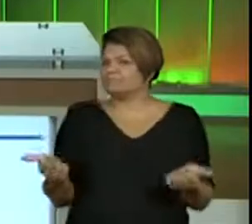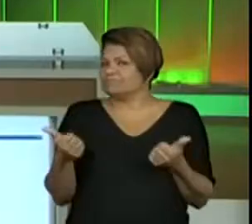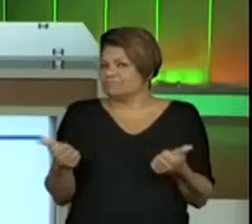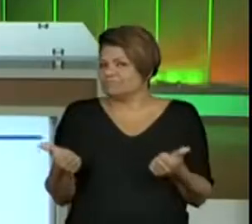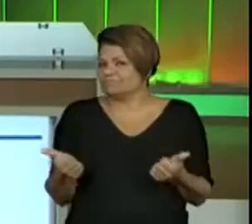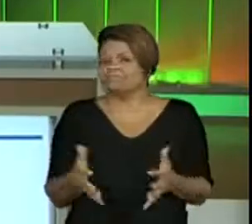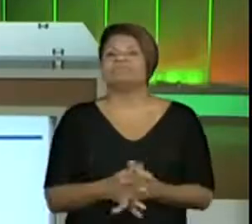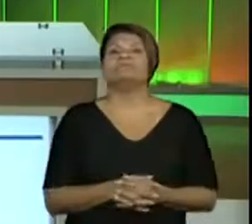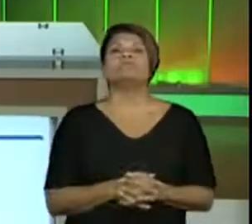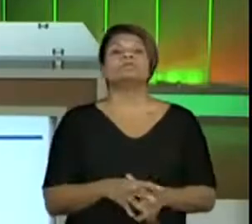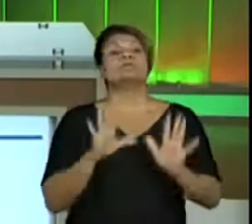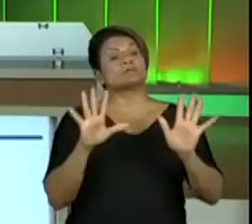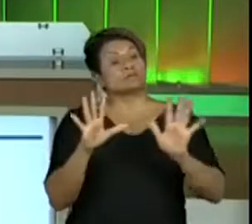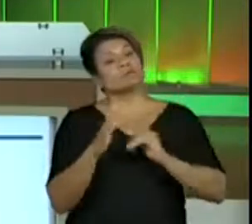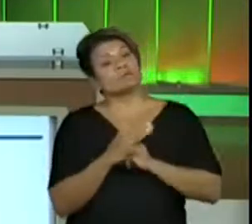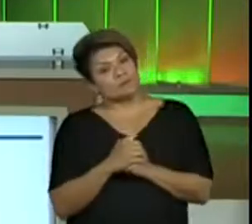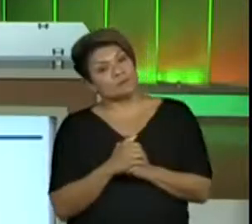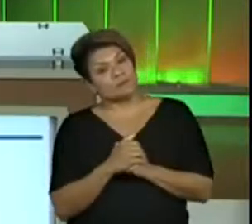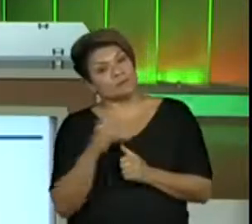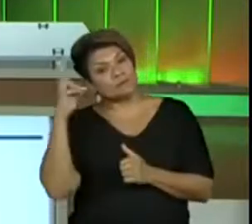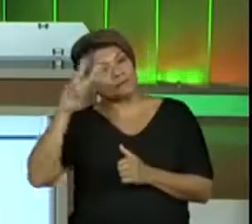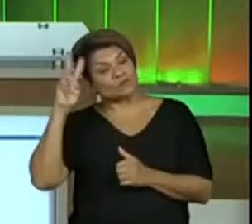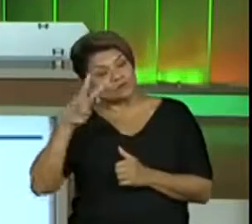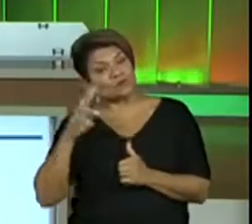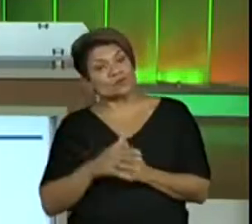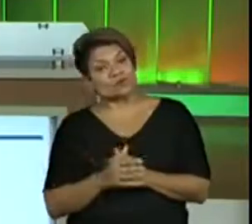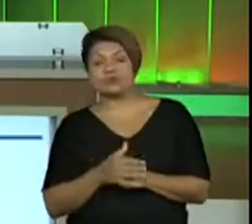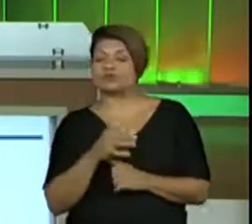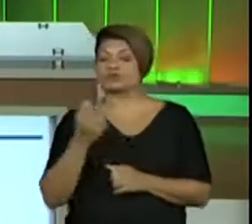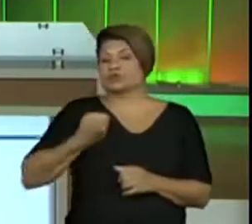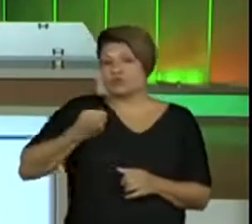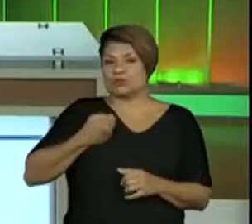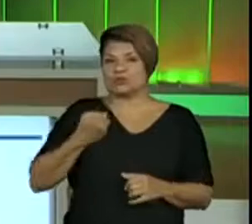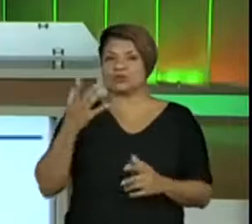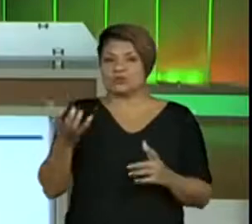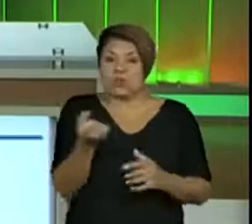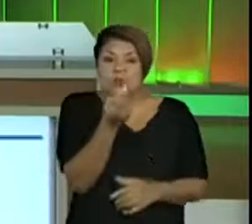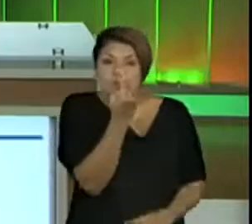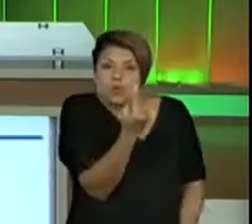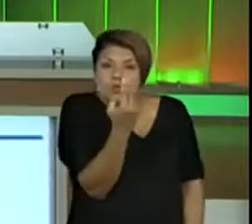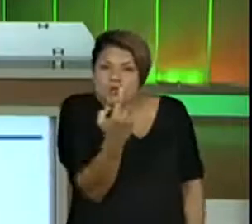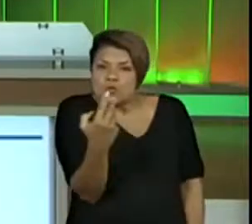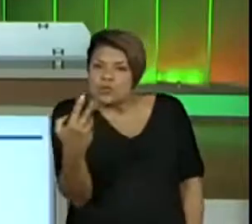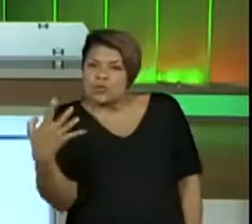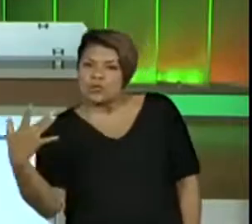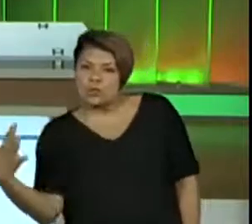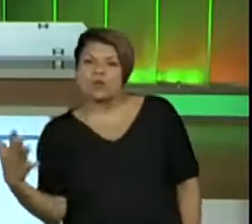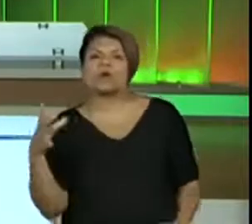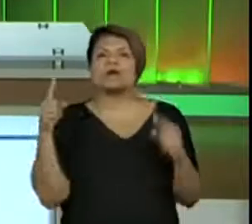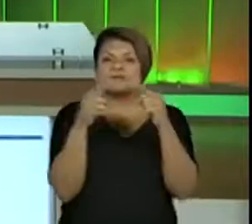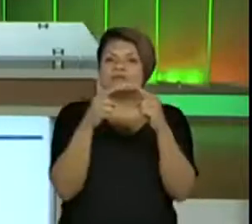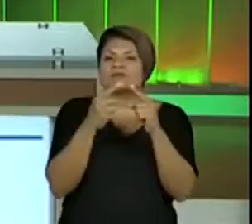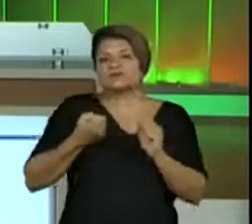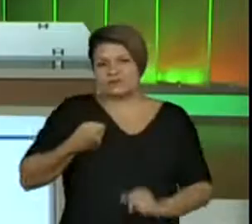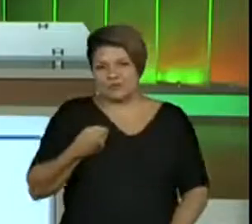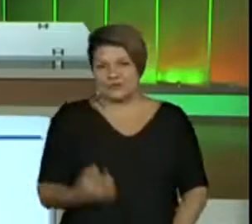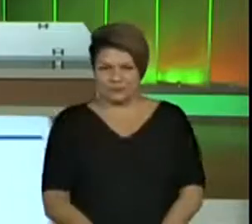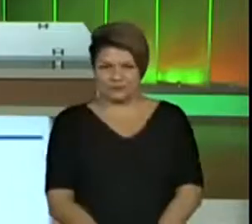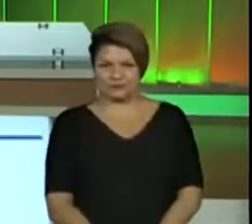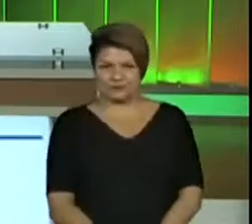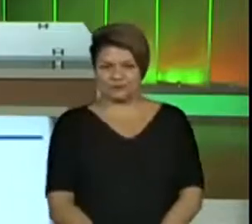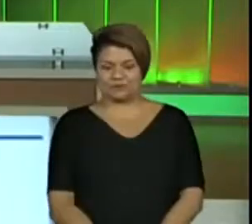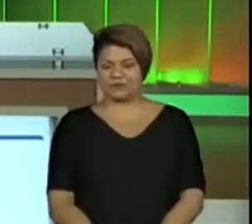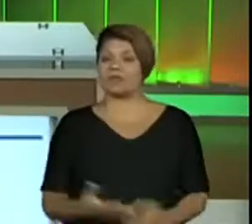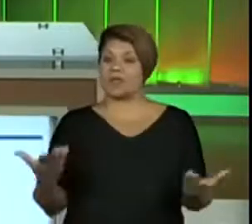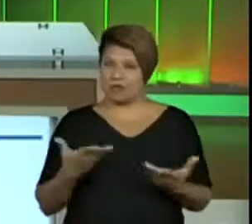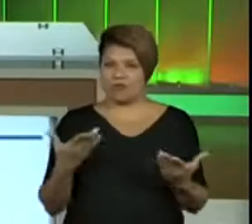A história dos números, contar relacionado aos números. Vamos explorar esse texto, então, vamos ver o